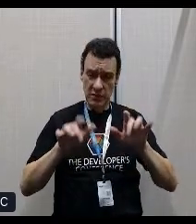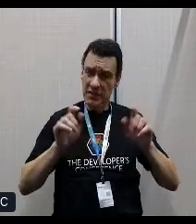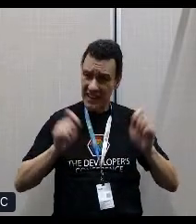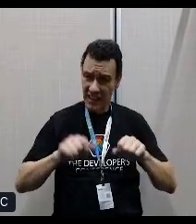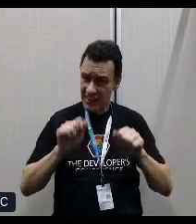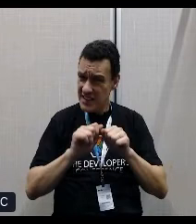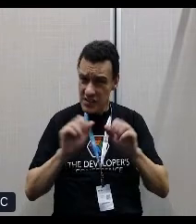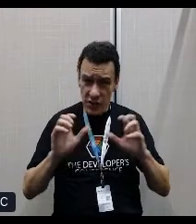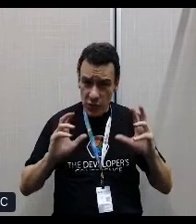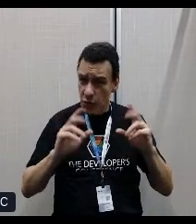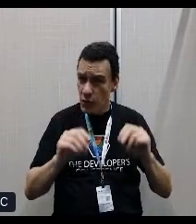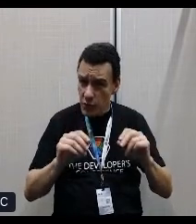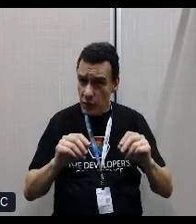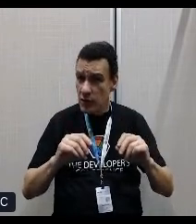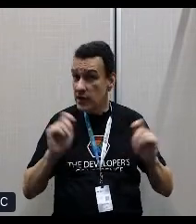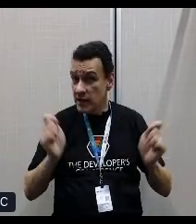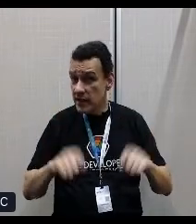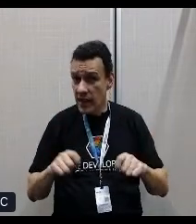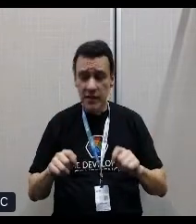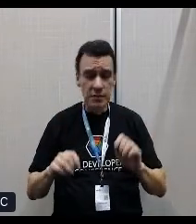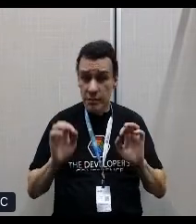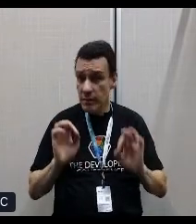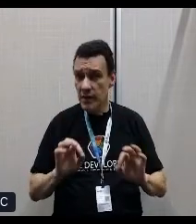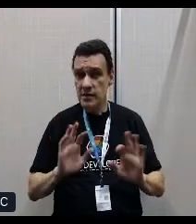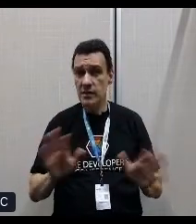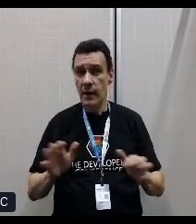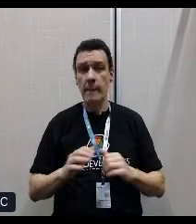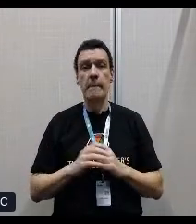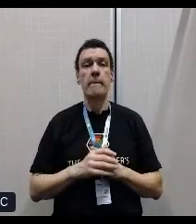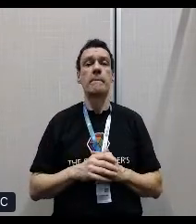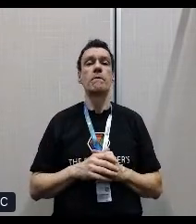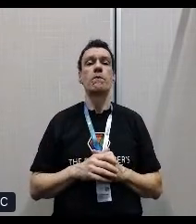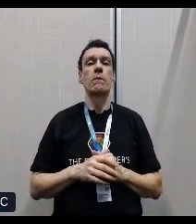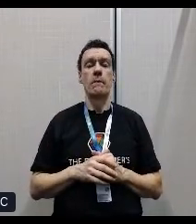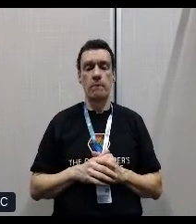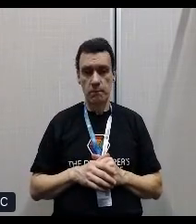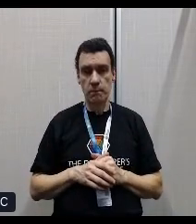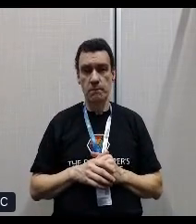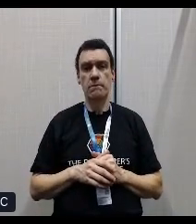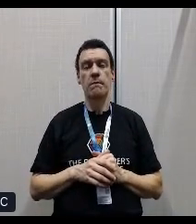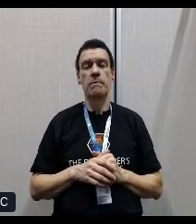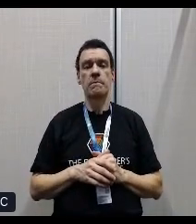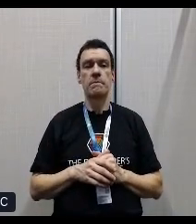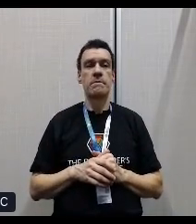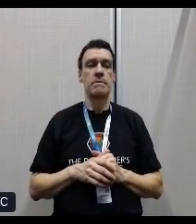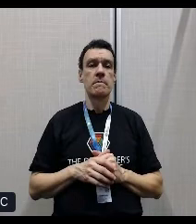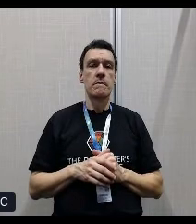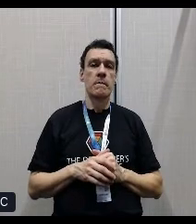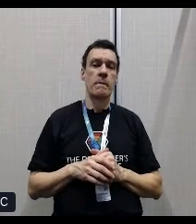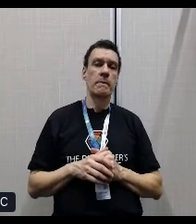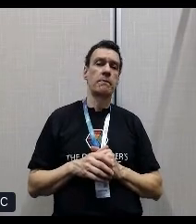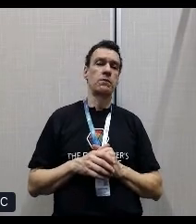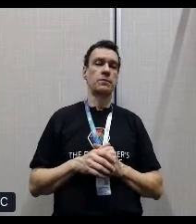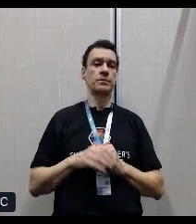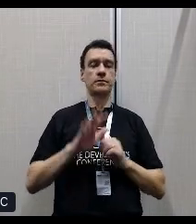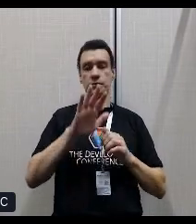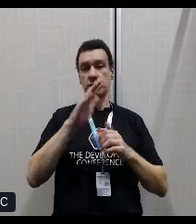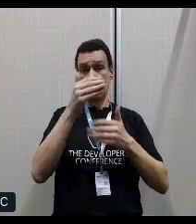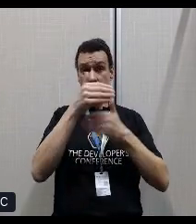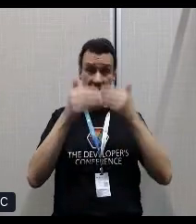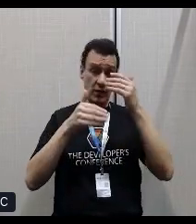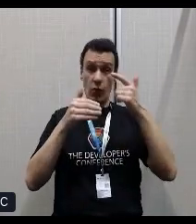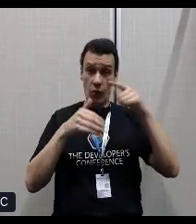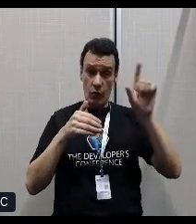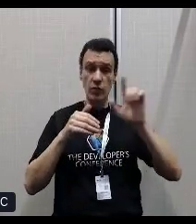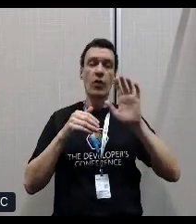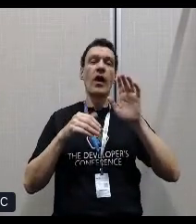é validada e passa nas verificações automatizadas de acessibilidade também. E no próximo slide a gente entra para o profissional